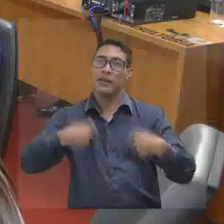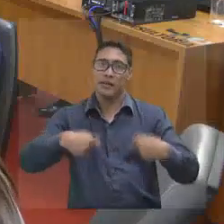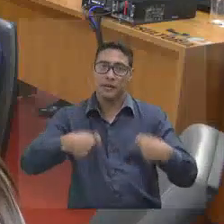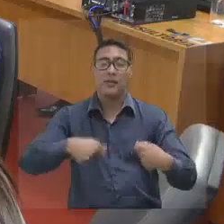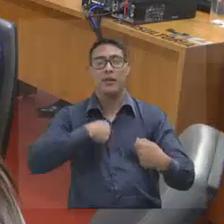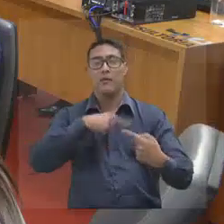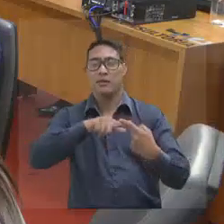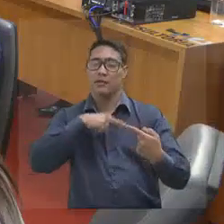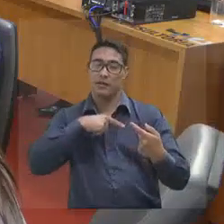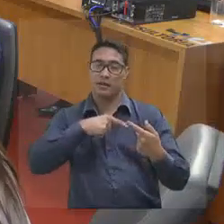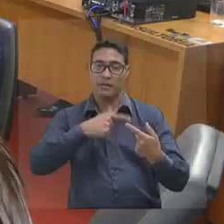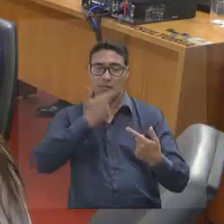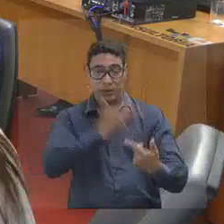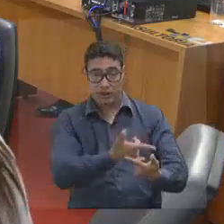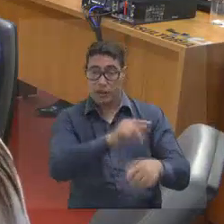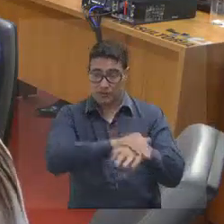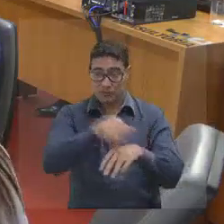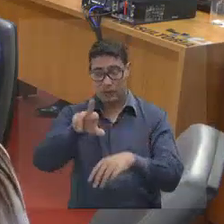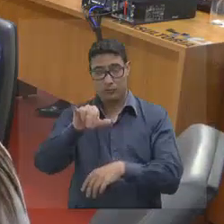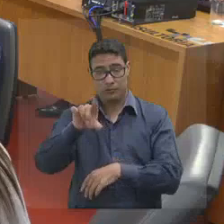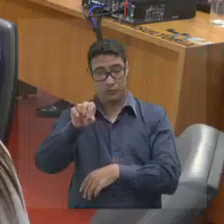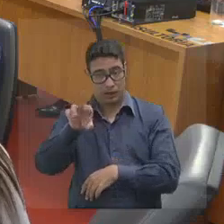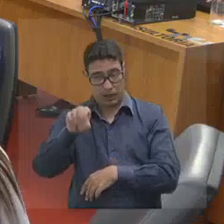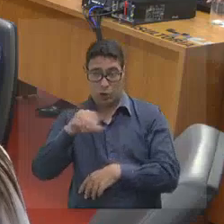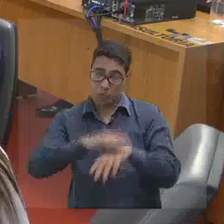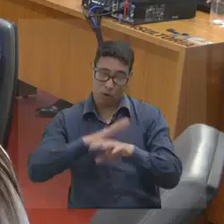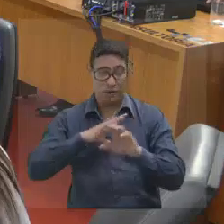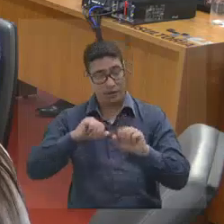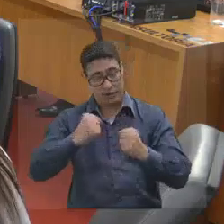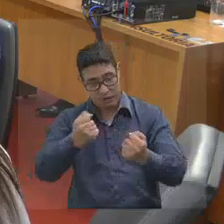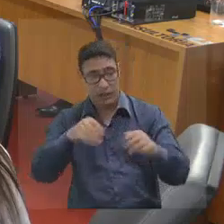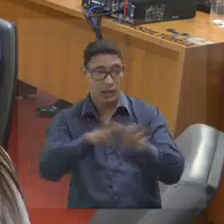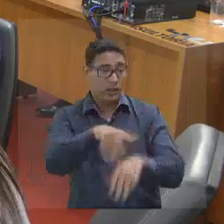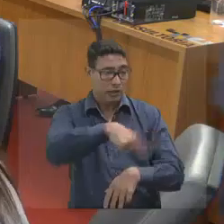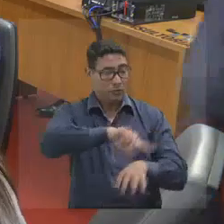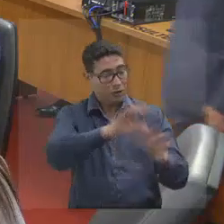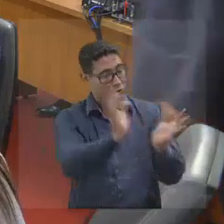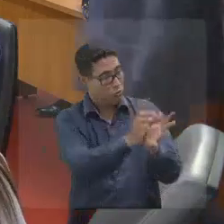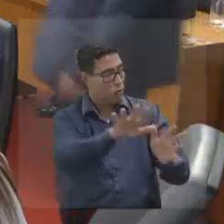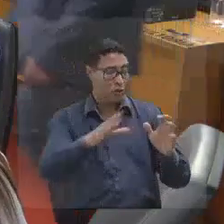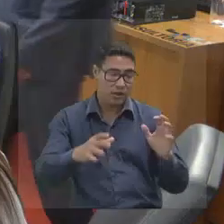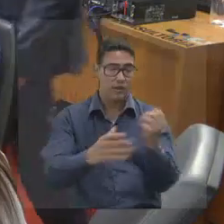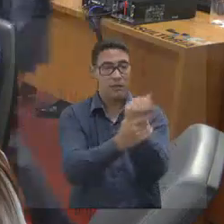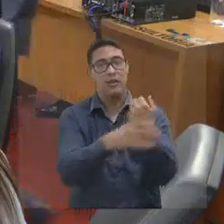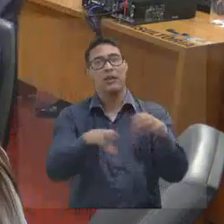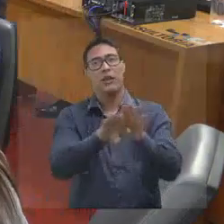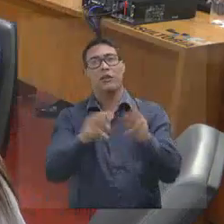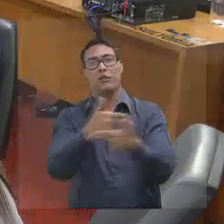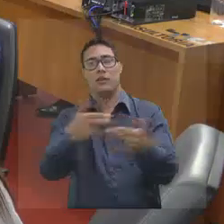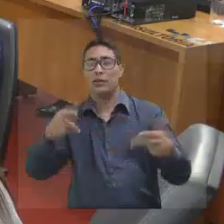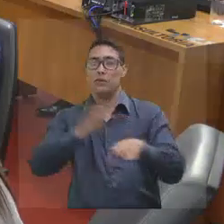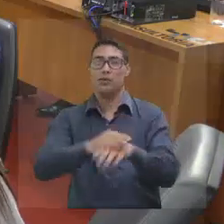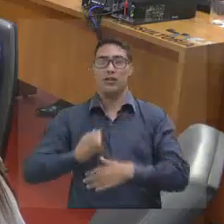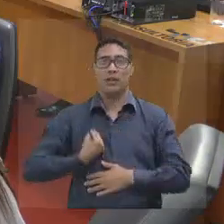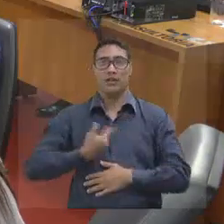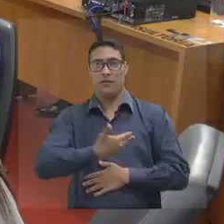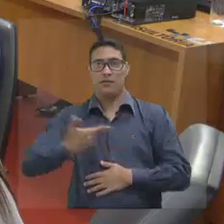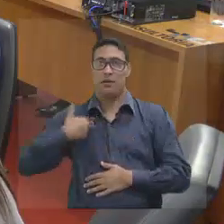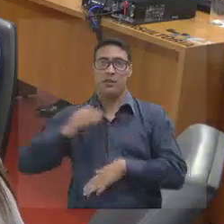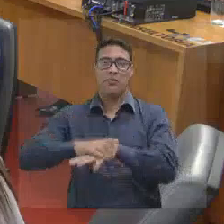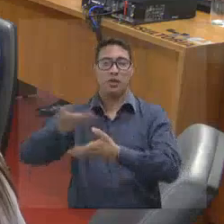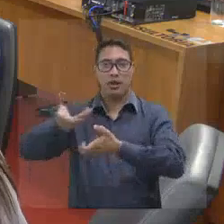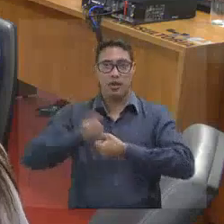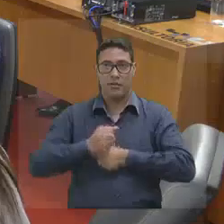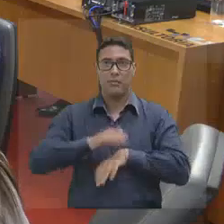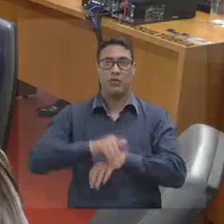em relação ao comportamento dele mas para que as servidoras também possam trazer esse organizar o que que elas estão vivendo porque eu recebi no meu gabinete